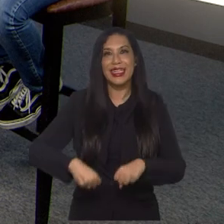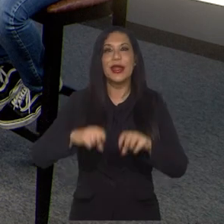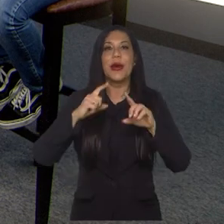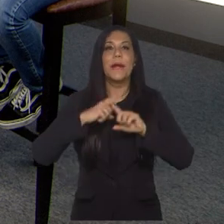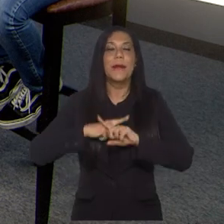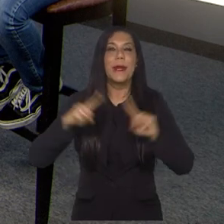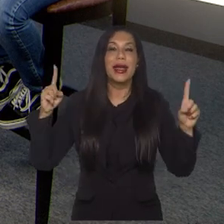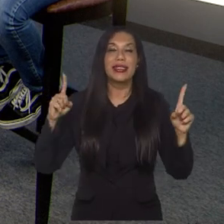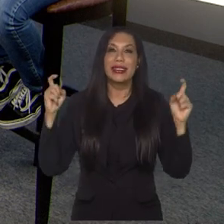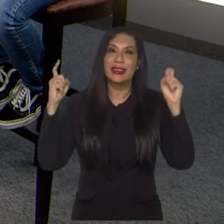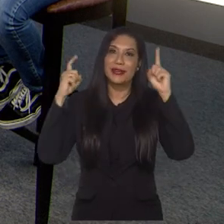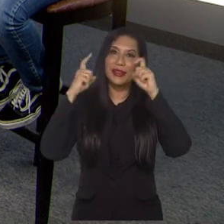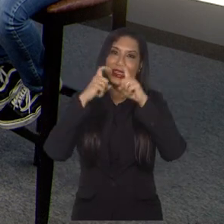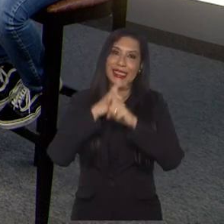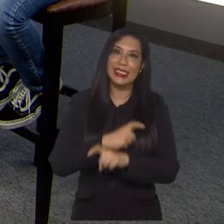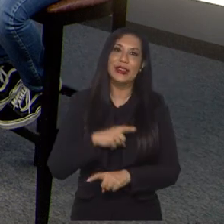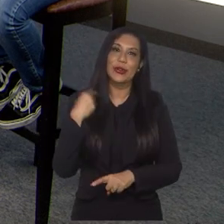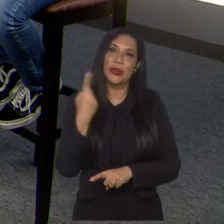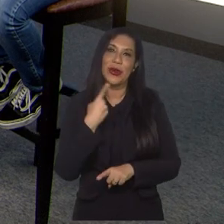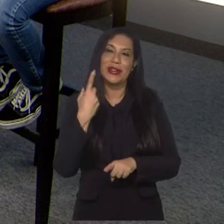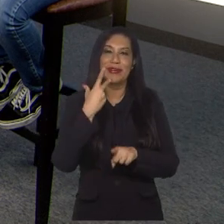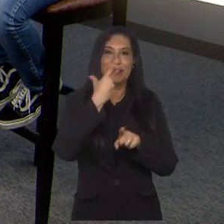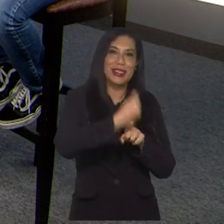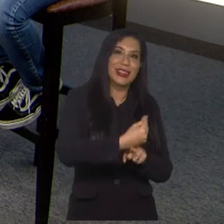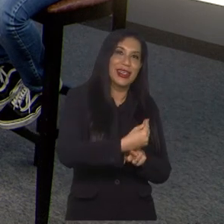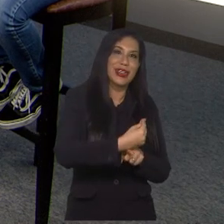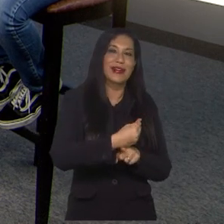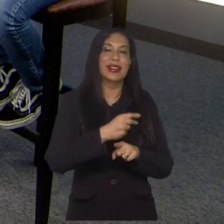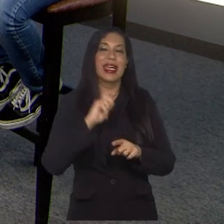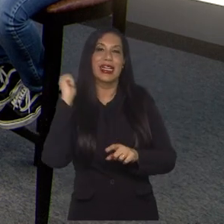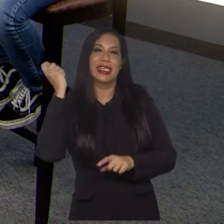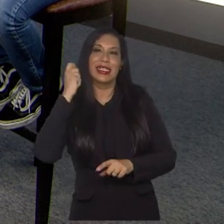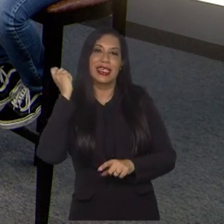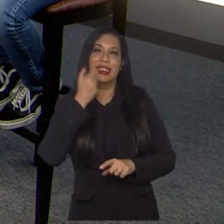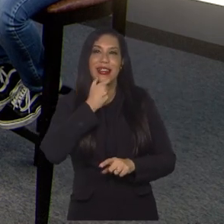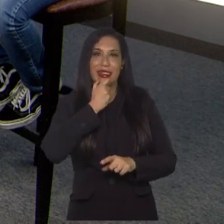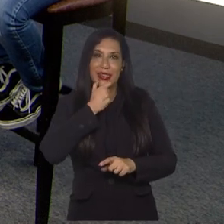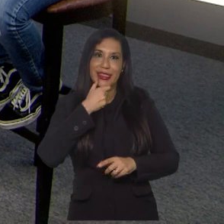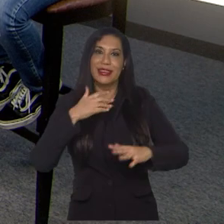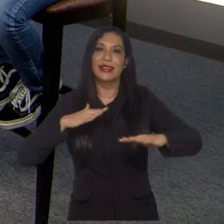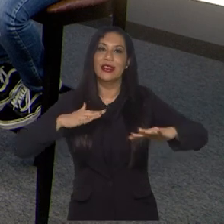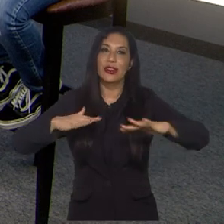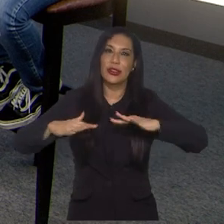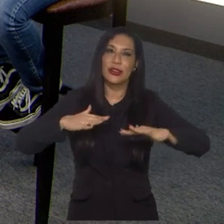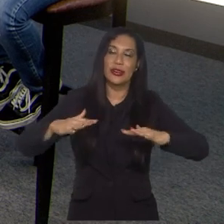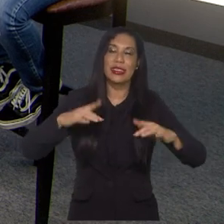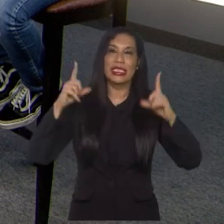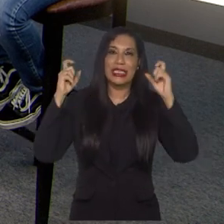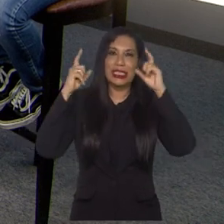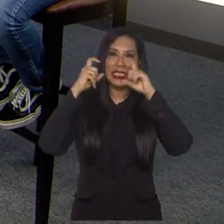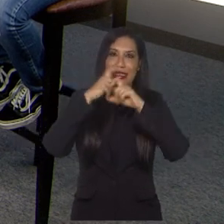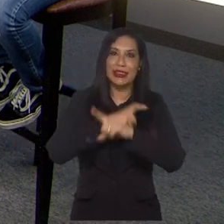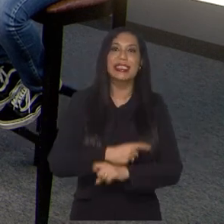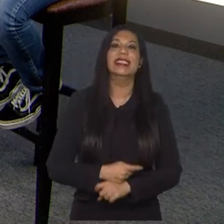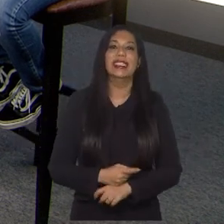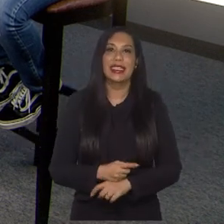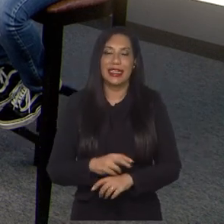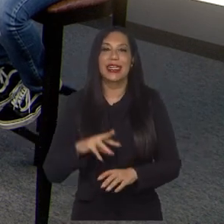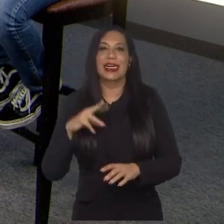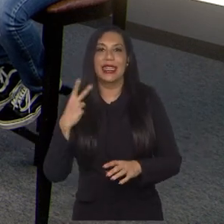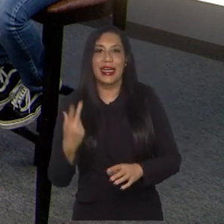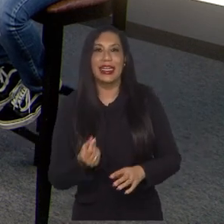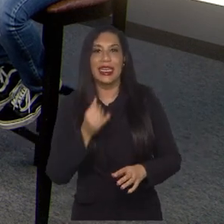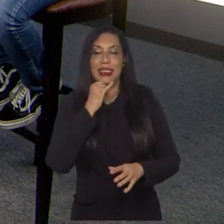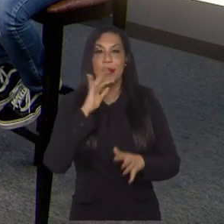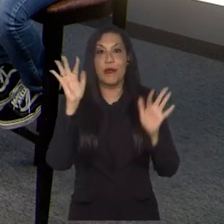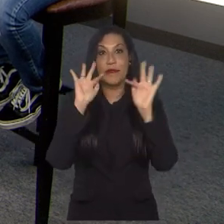acho que vai ser muito difícil a gente bater de frente com a seleção inglesa. Um jogo duro como a finalíssima. Sim, ok. Eu já fico